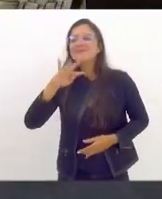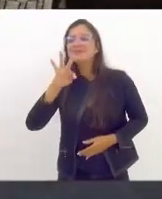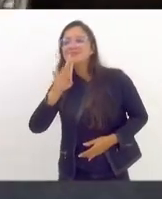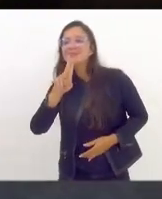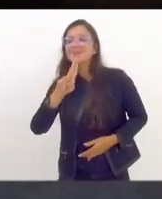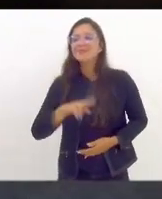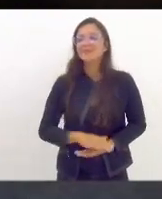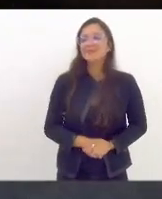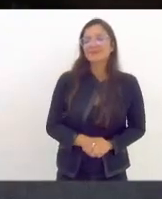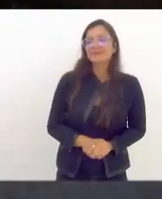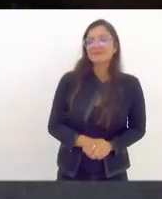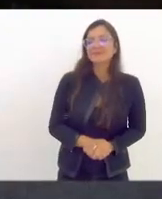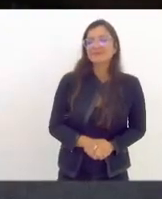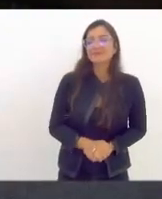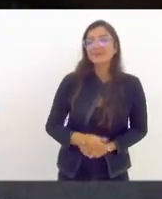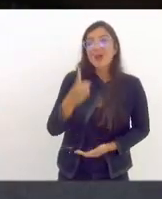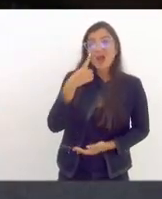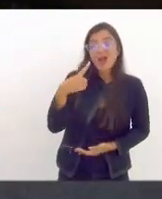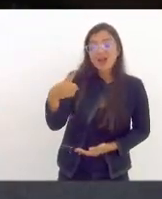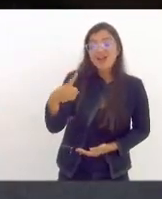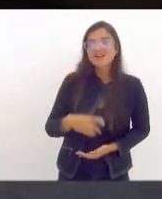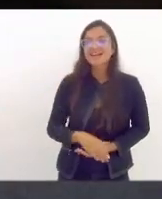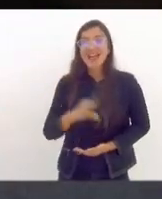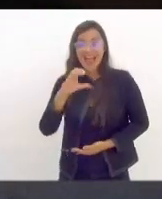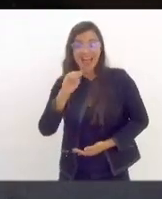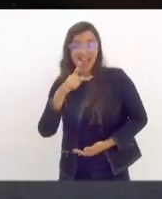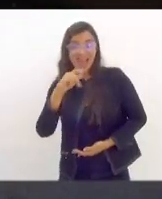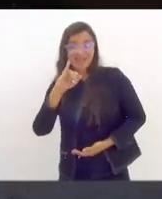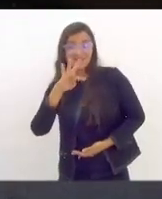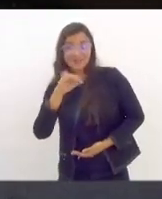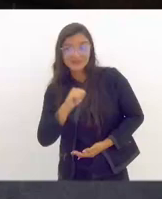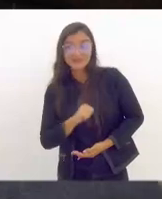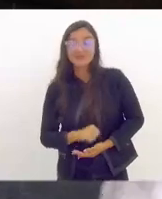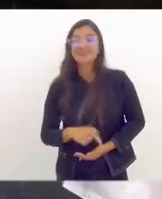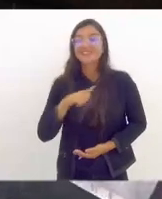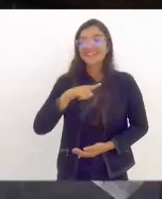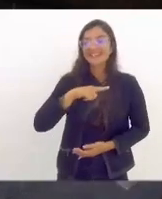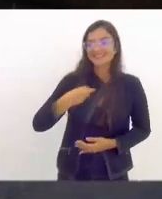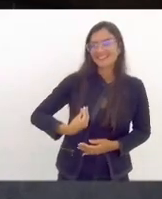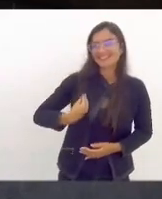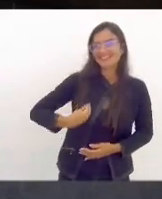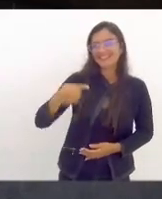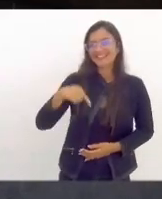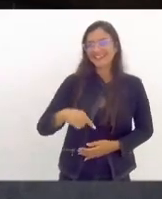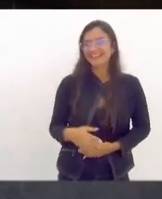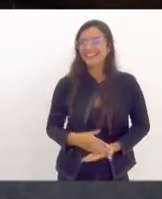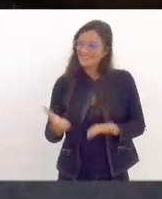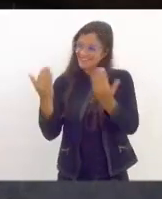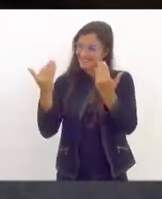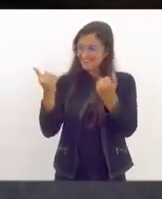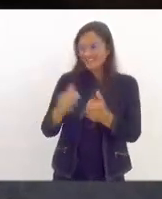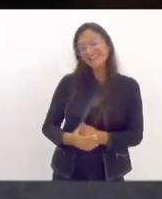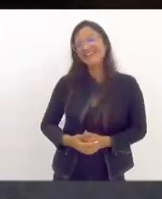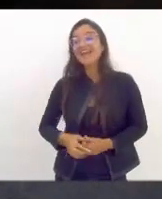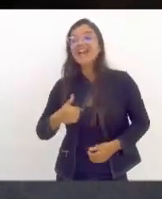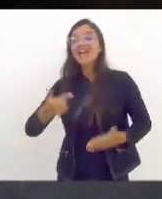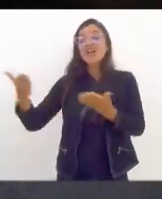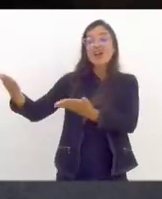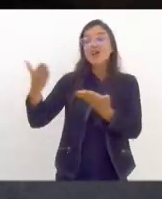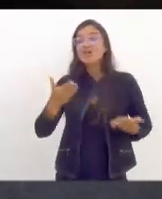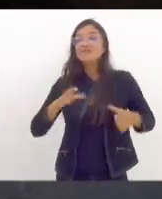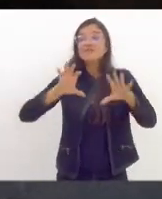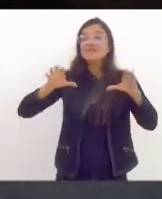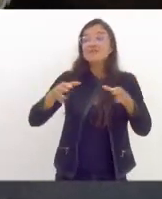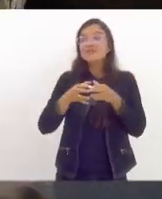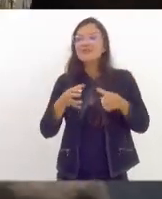olha Capitu tá chegando aqui vem garoto devagarinho eu queria chamar a companhia